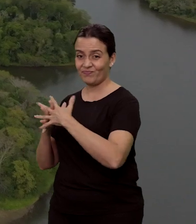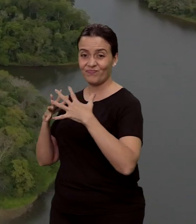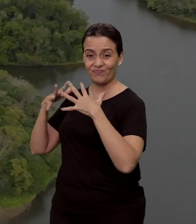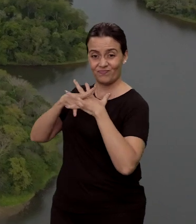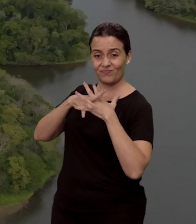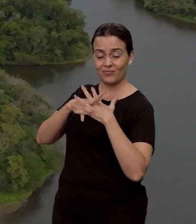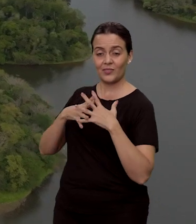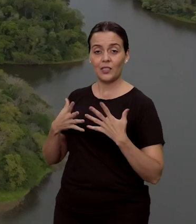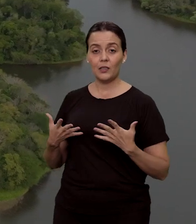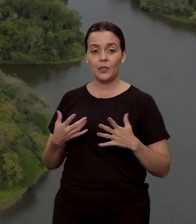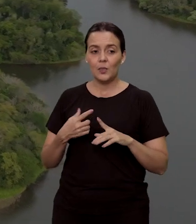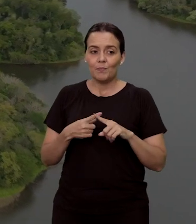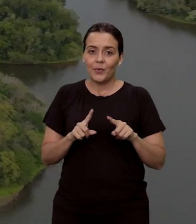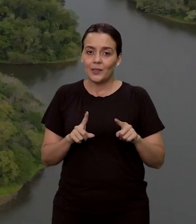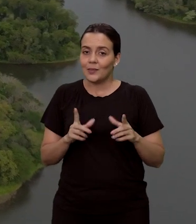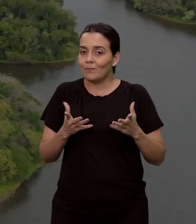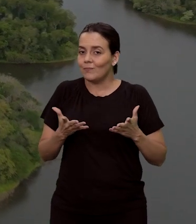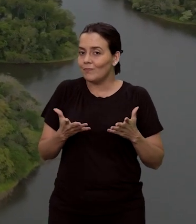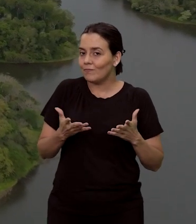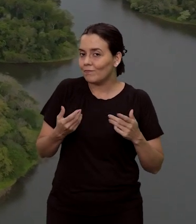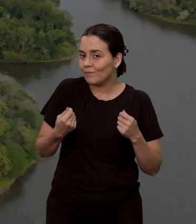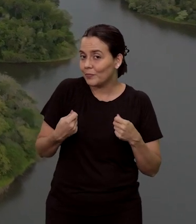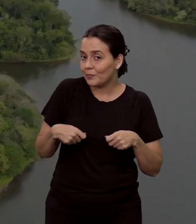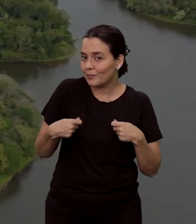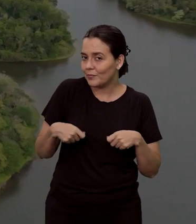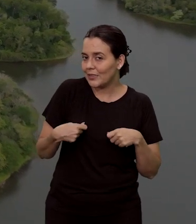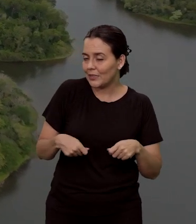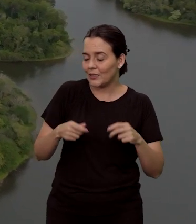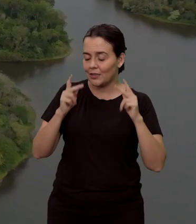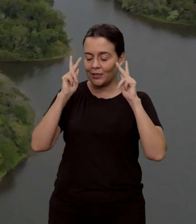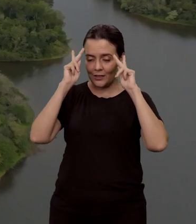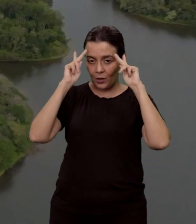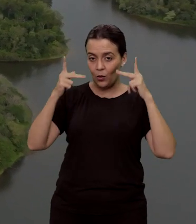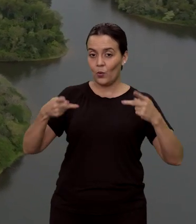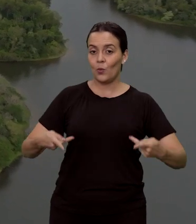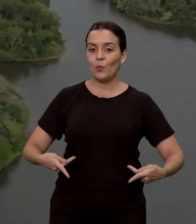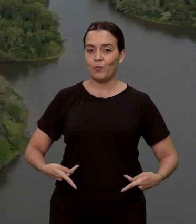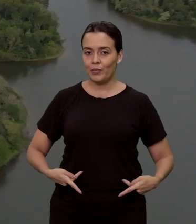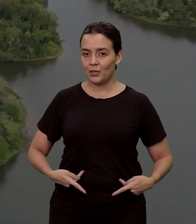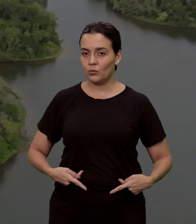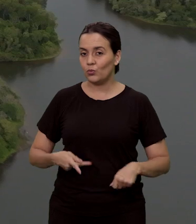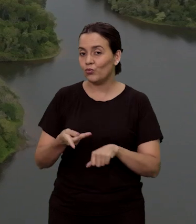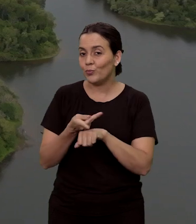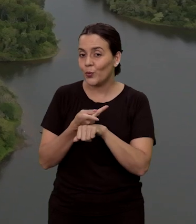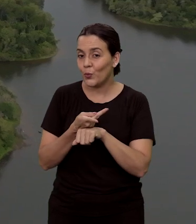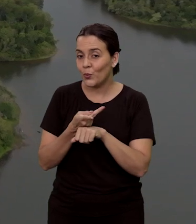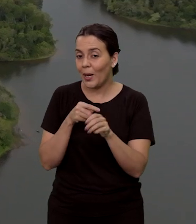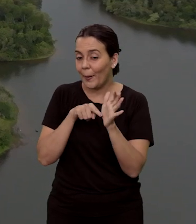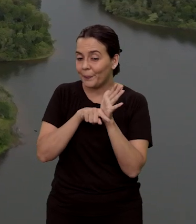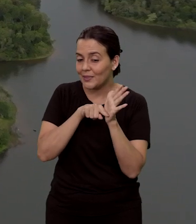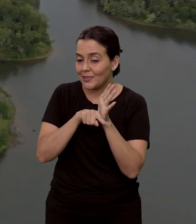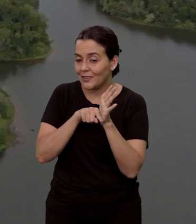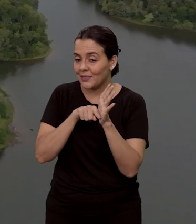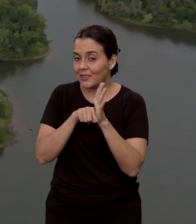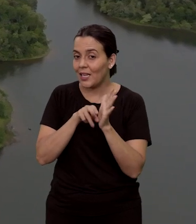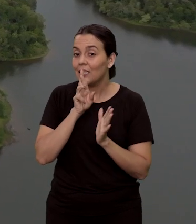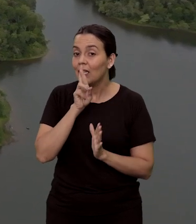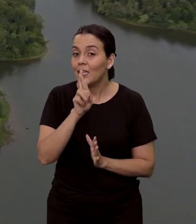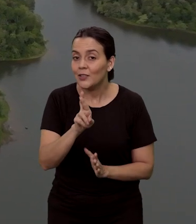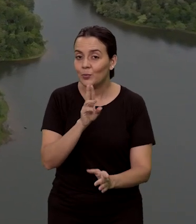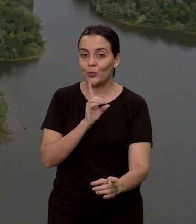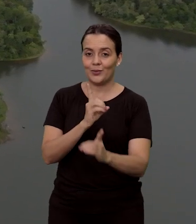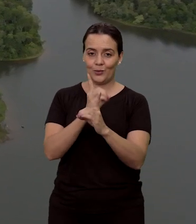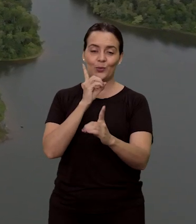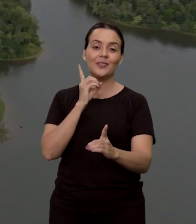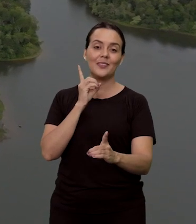vida, a gente não vai ter como escapar, como gênero humano, de encontrar respostas. Ou a gente vai ser